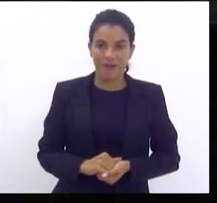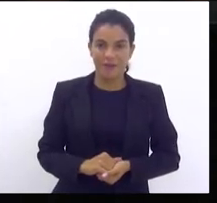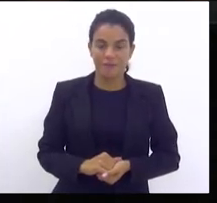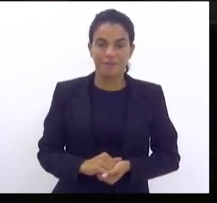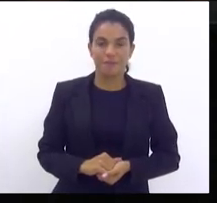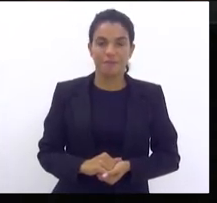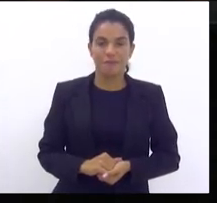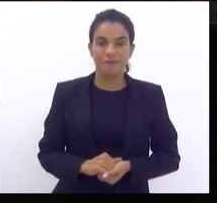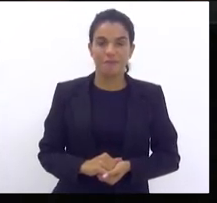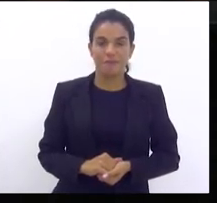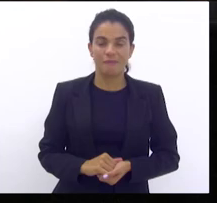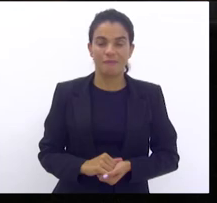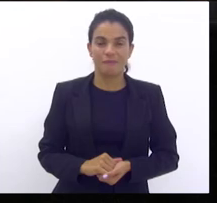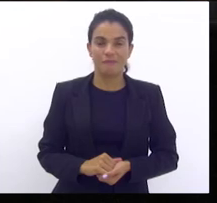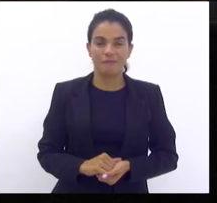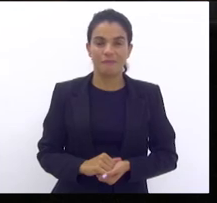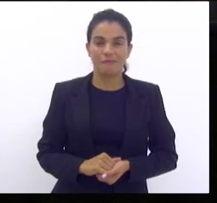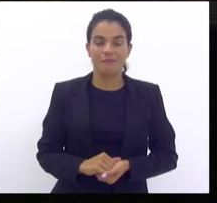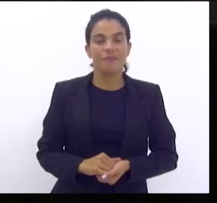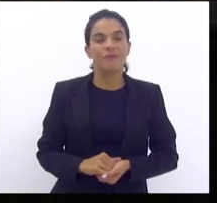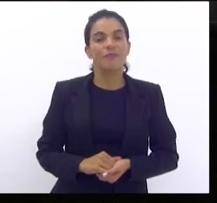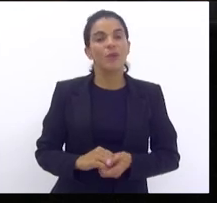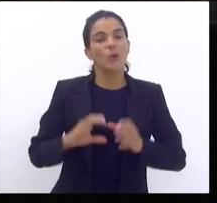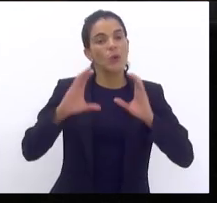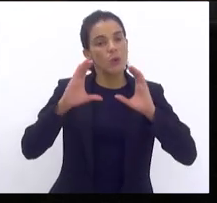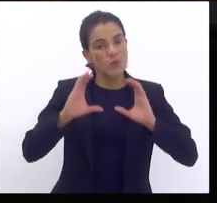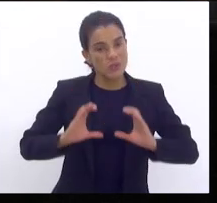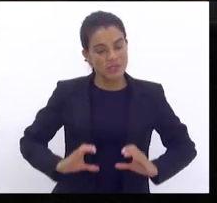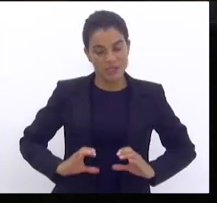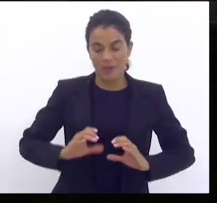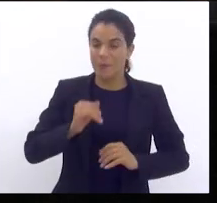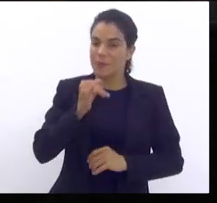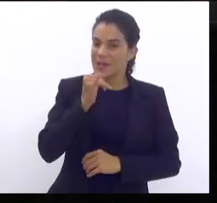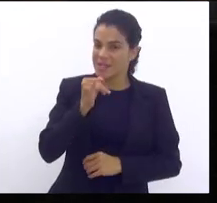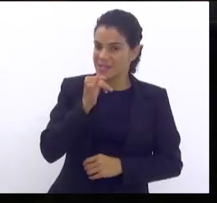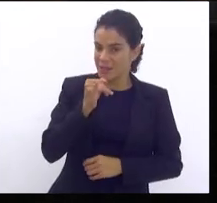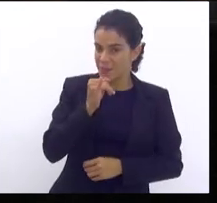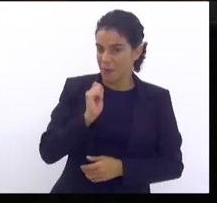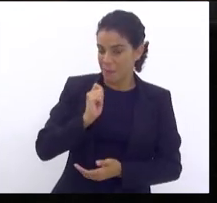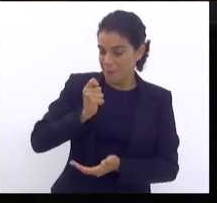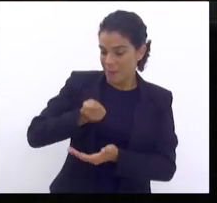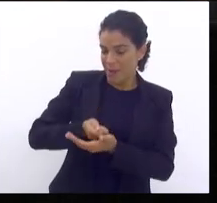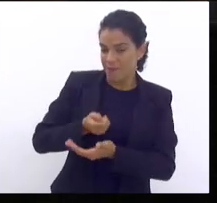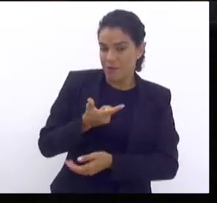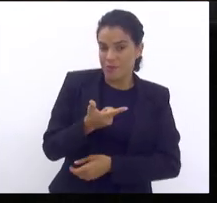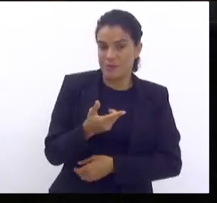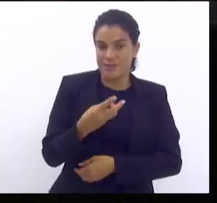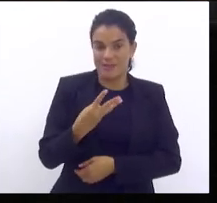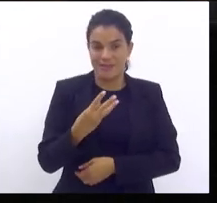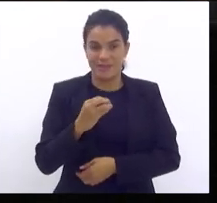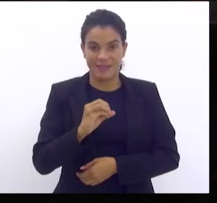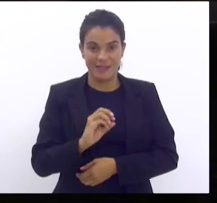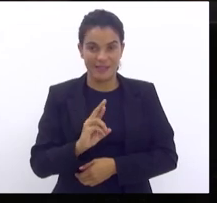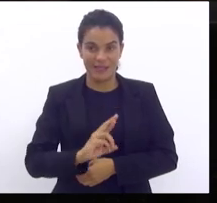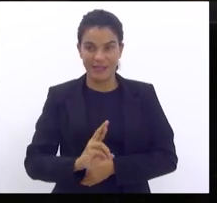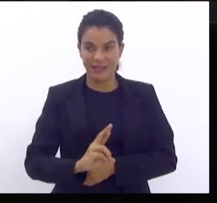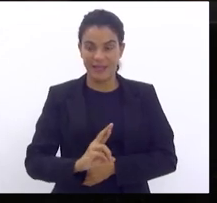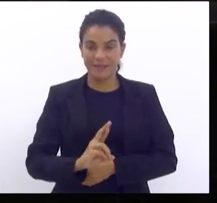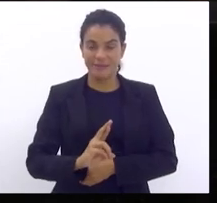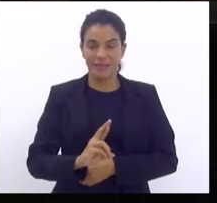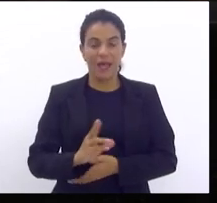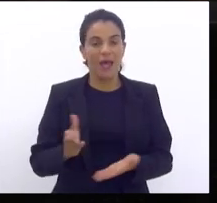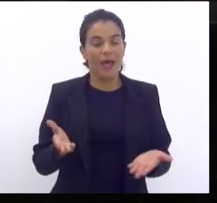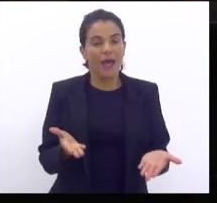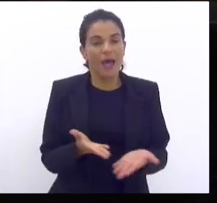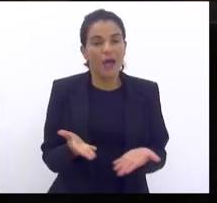com isso o cidadão que gastava R 230 passou